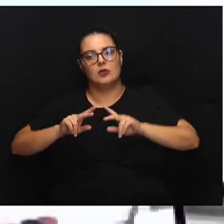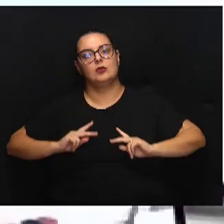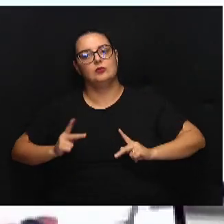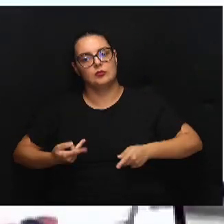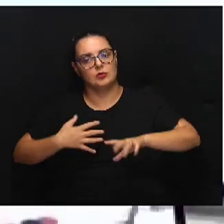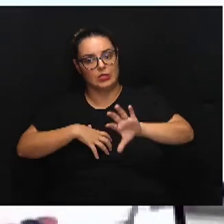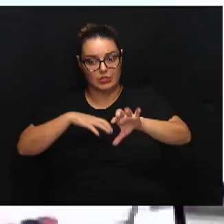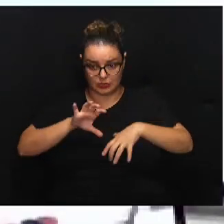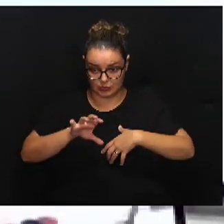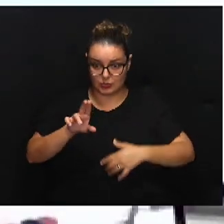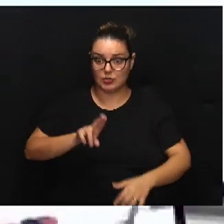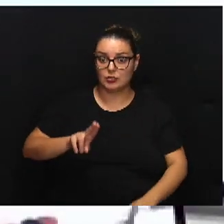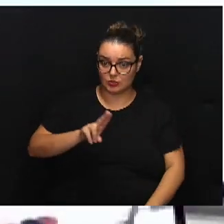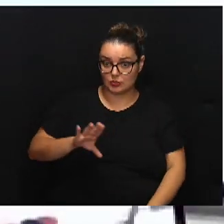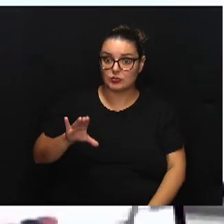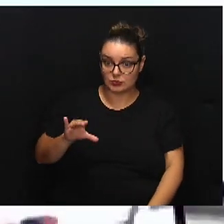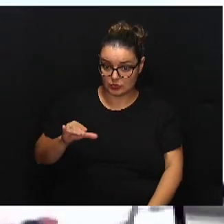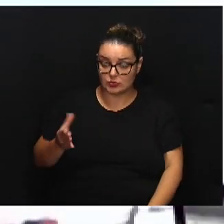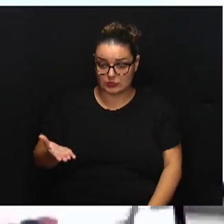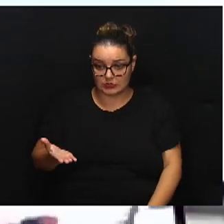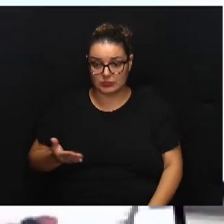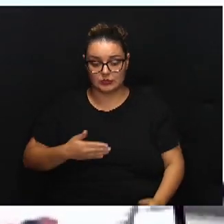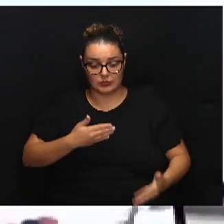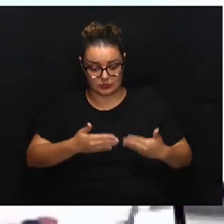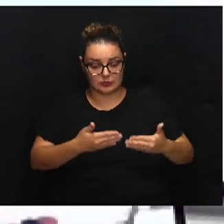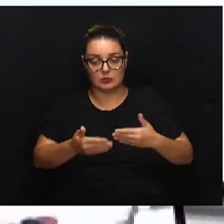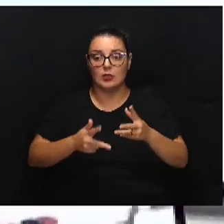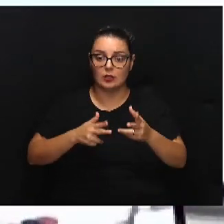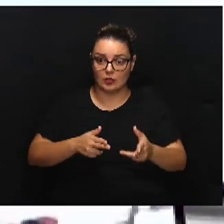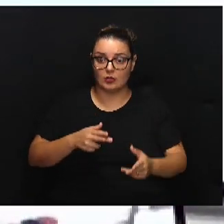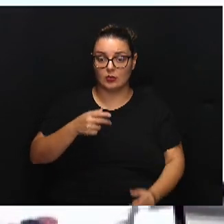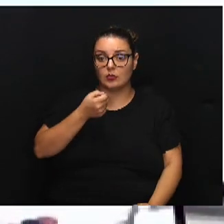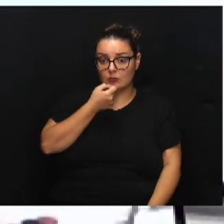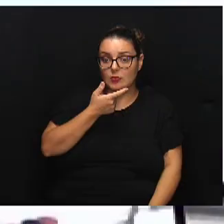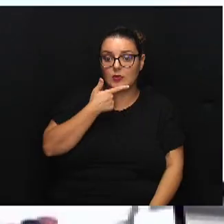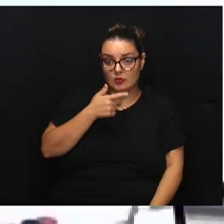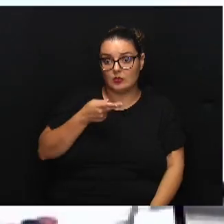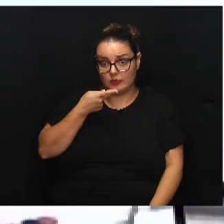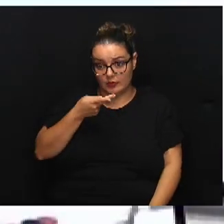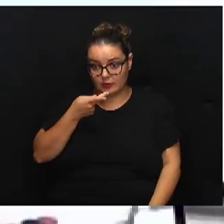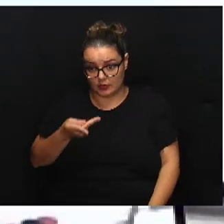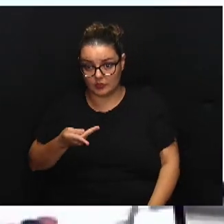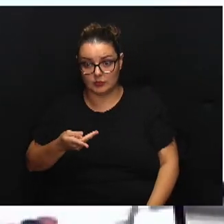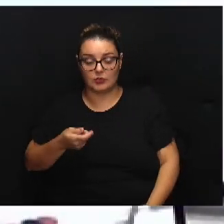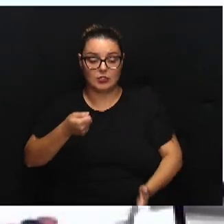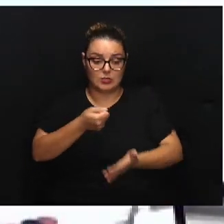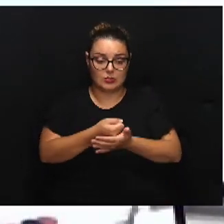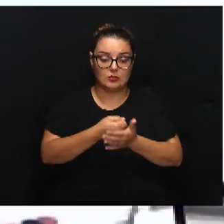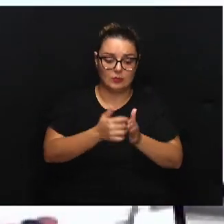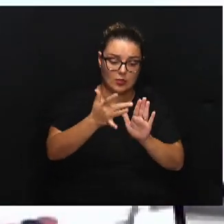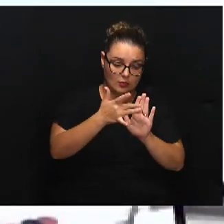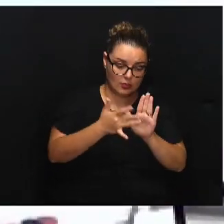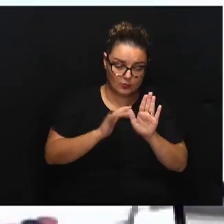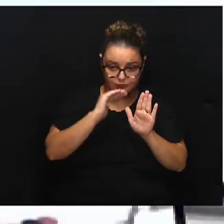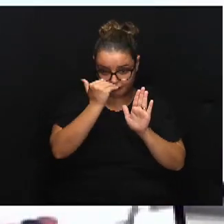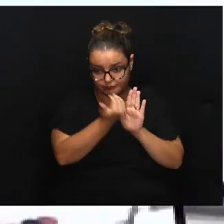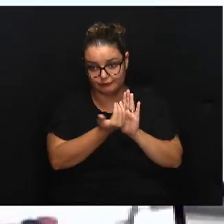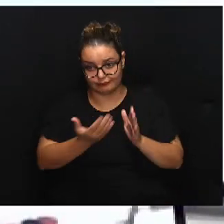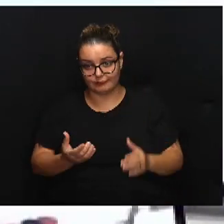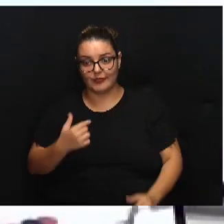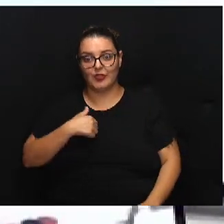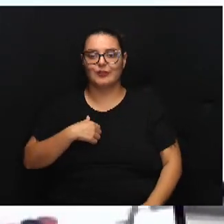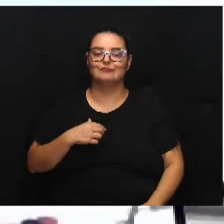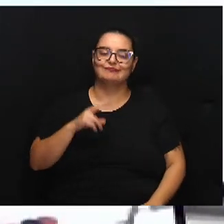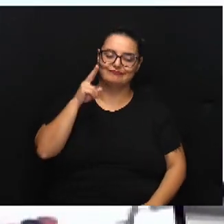de uso científico, né, dos procedimentos, como está dizendo a Fernanda, que precisa cumprir os protocolos, e eu tenho visto que isso está